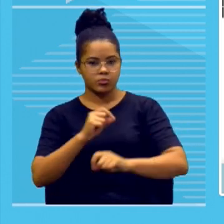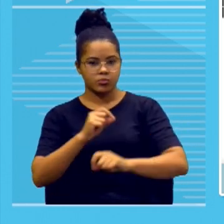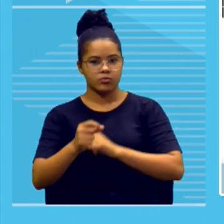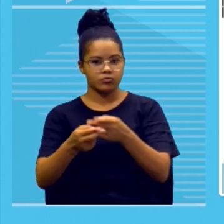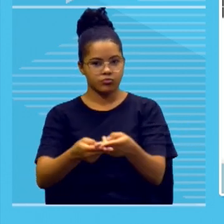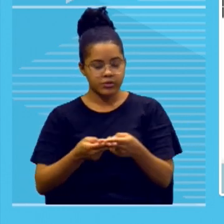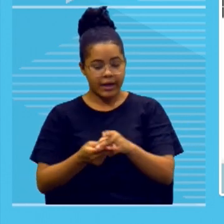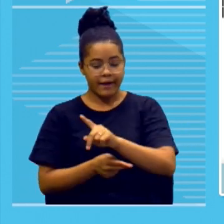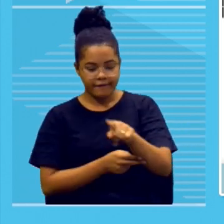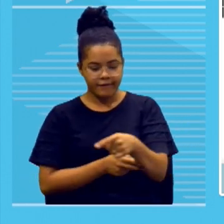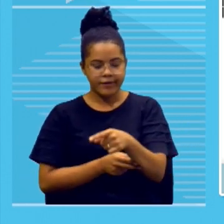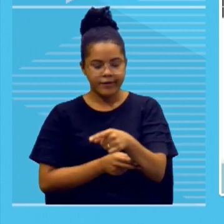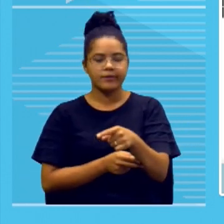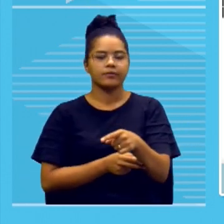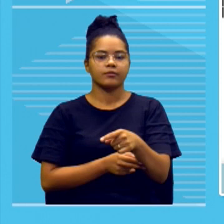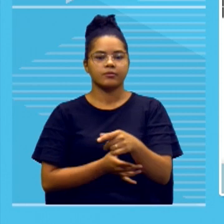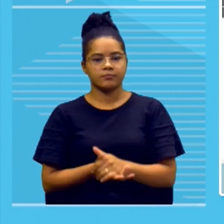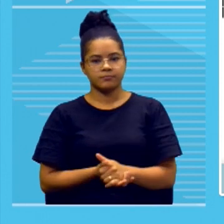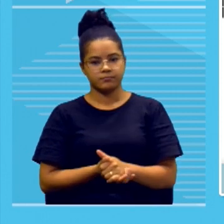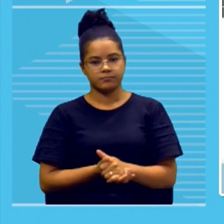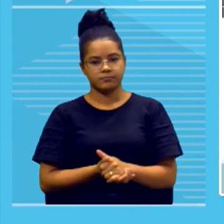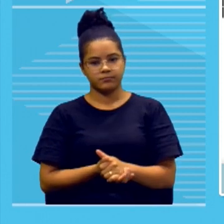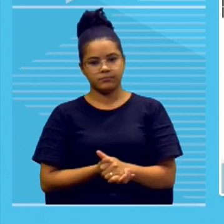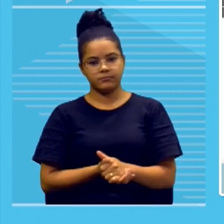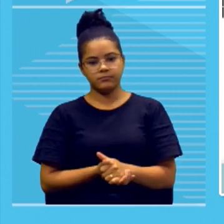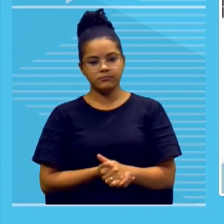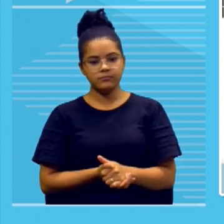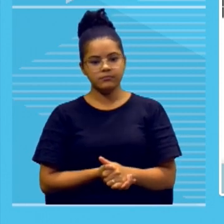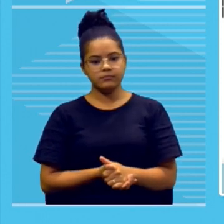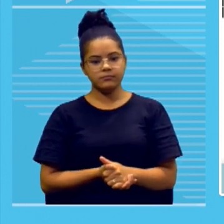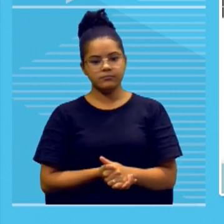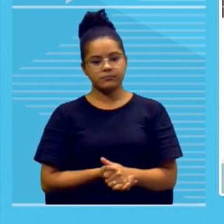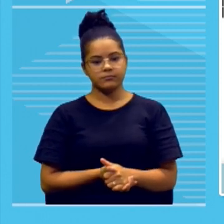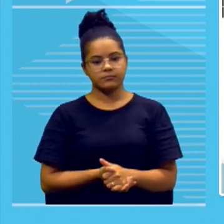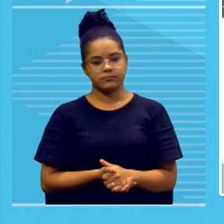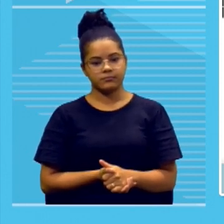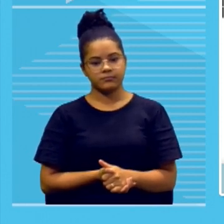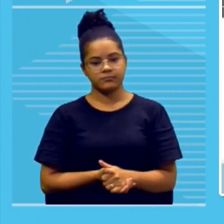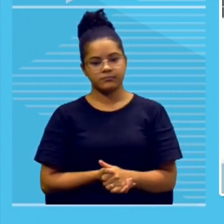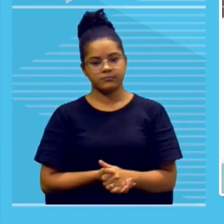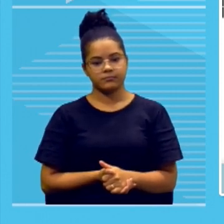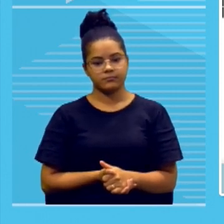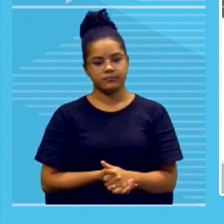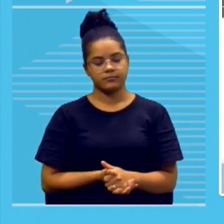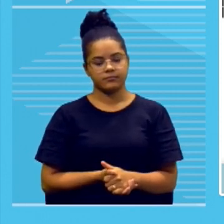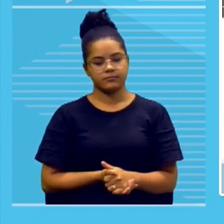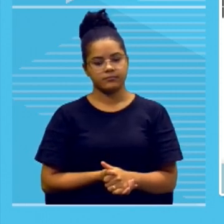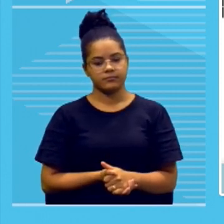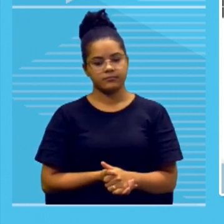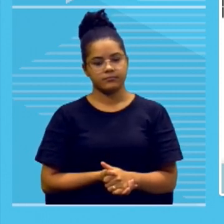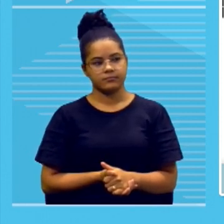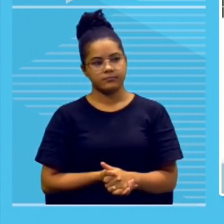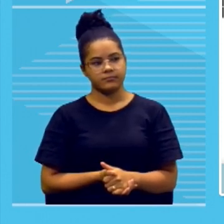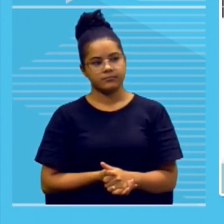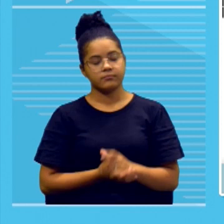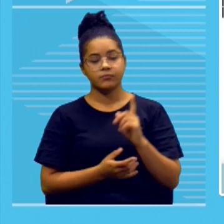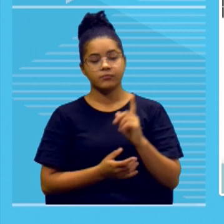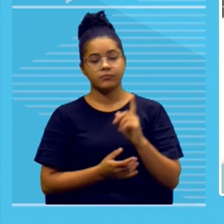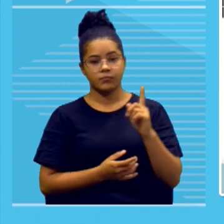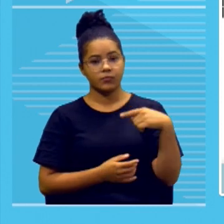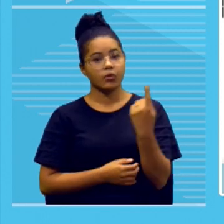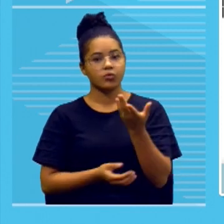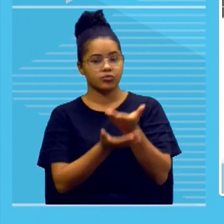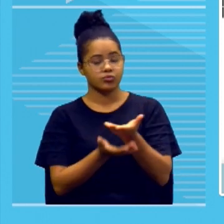houve isolamento, você joga as vírgulas por lá. Tá? Nós estamos trabalhando